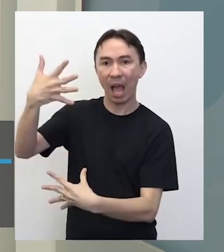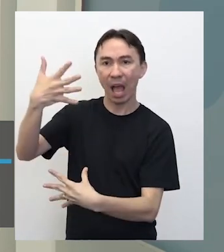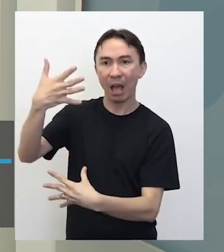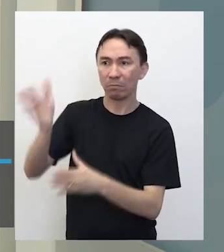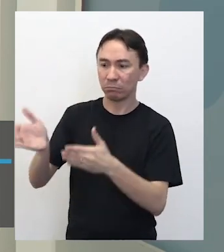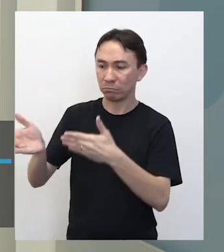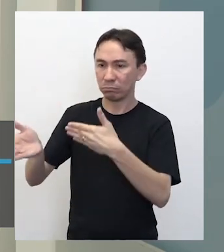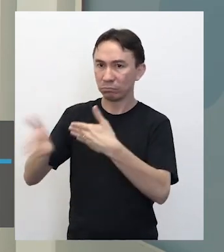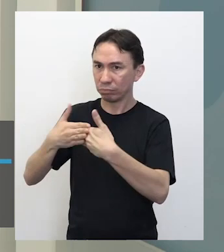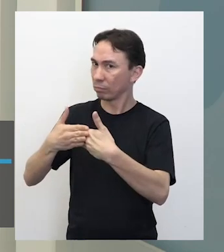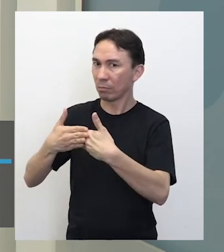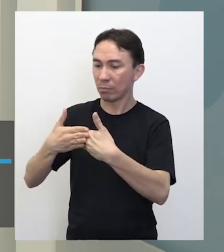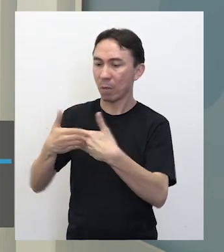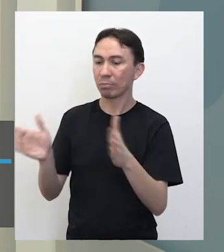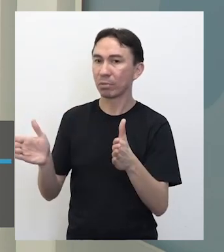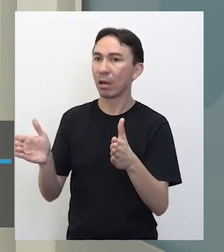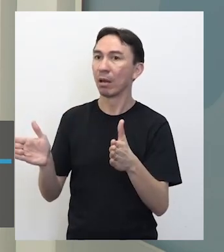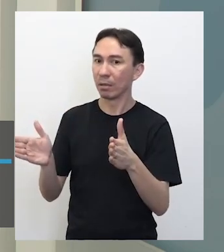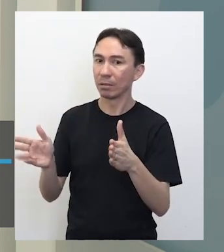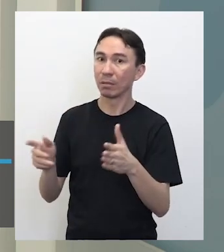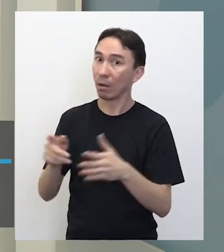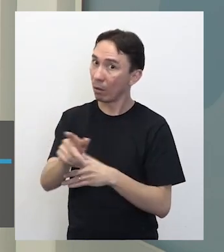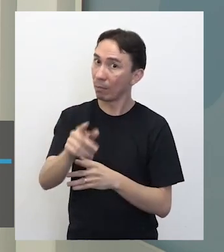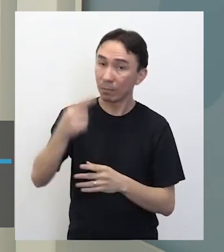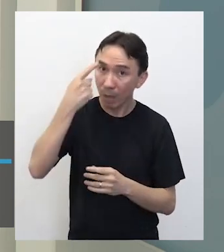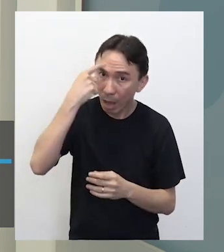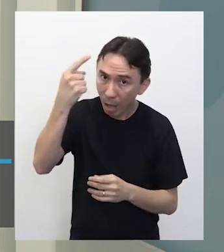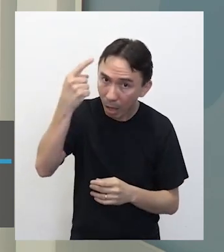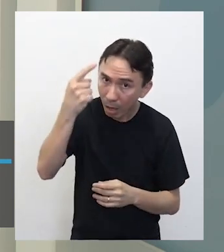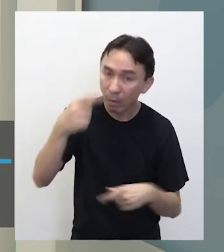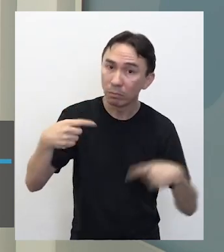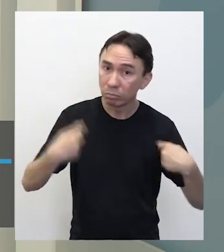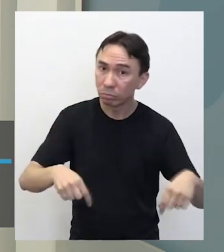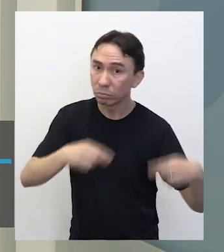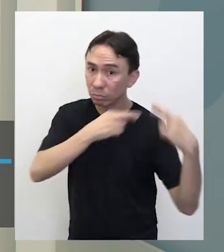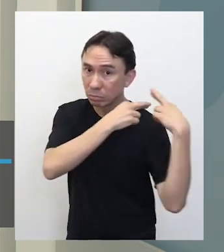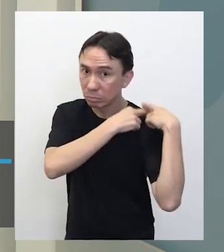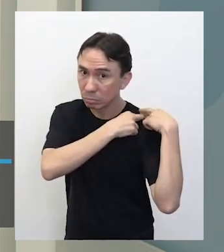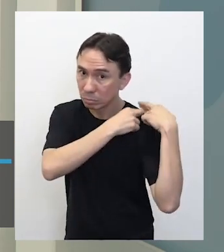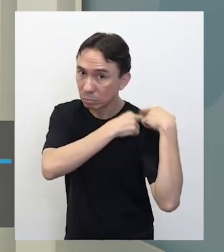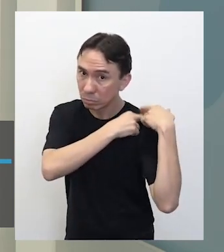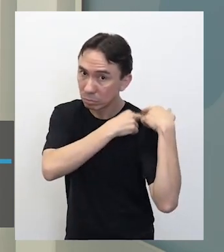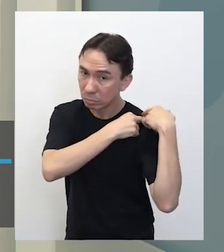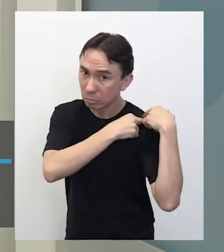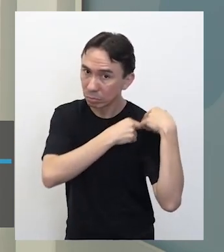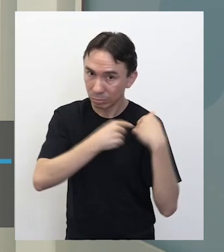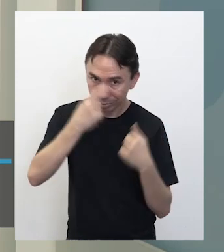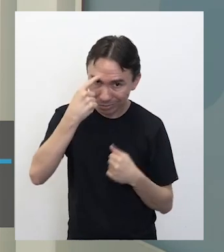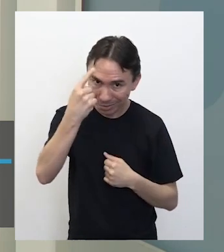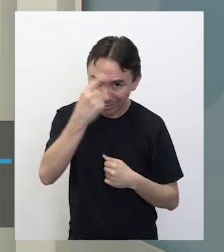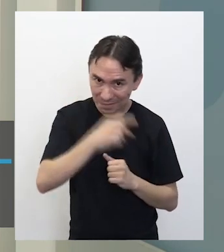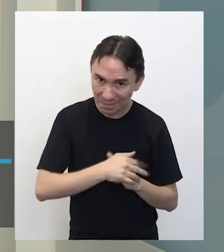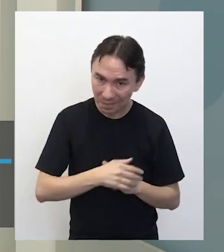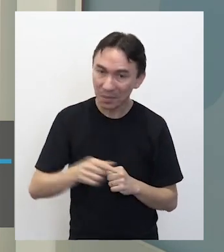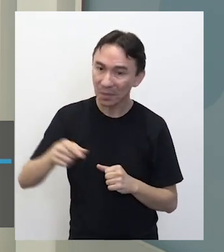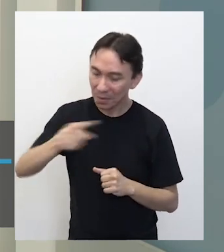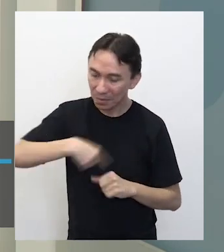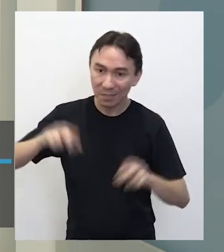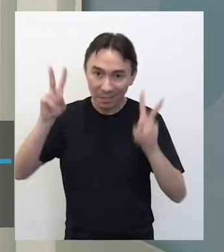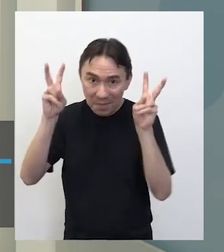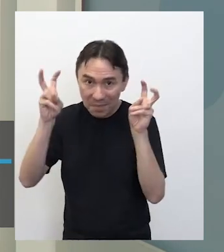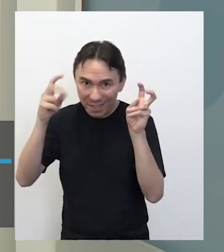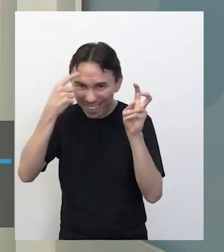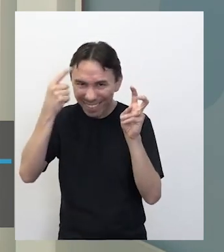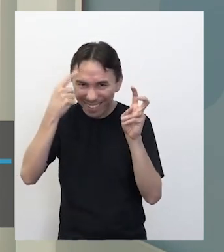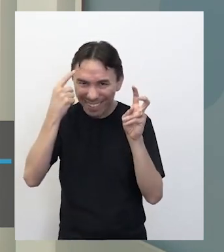lembrando da responsabilidade, né? Já que o tema da aula são escolhas, né? A gente está falando sobre